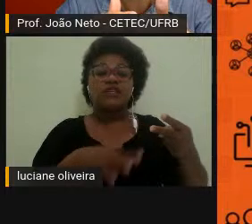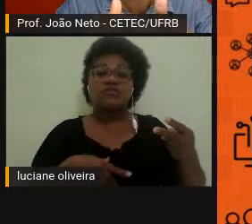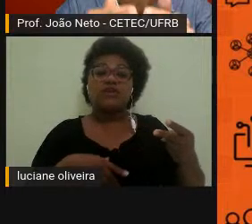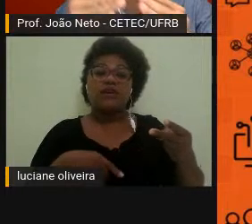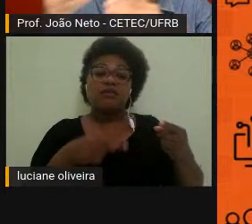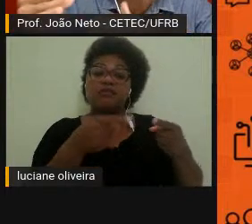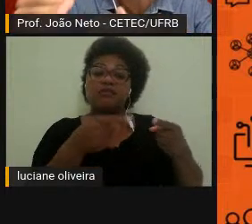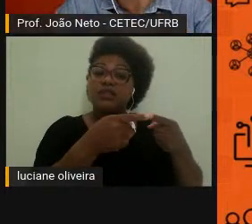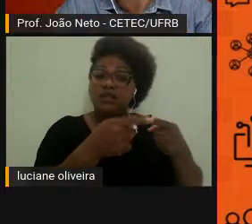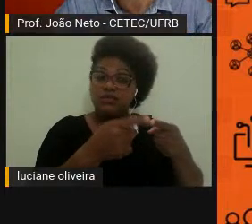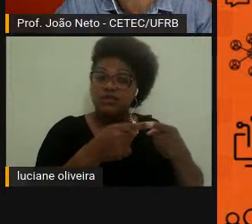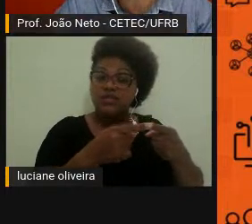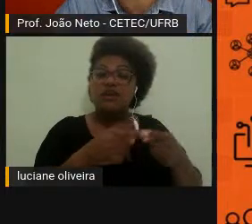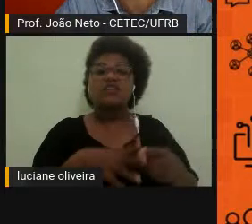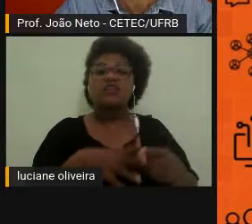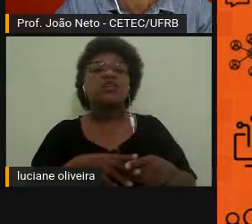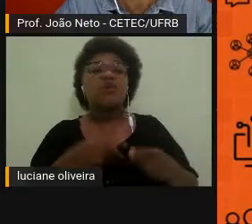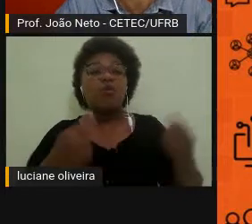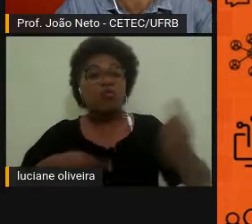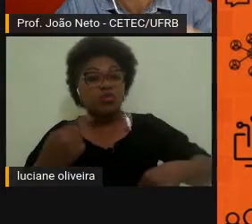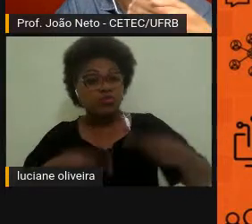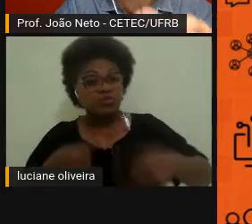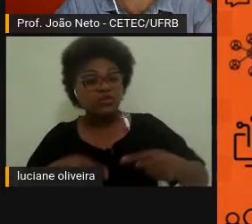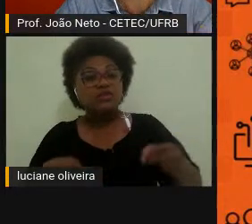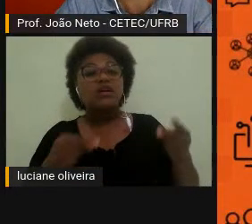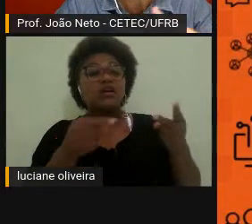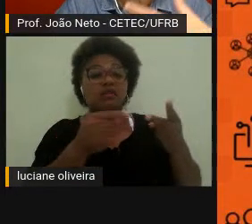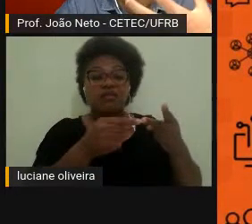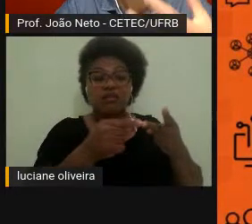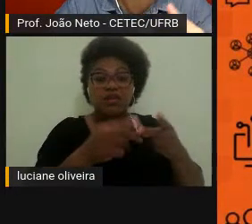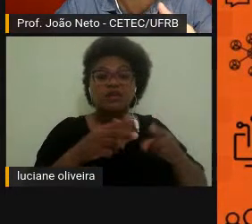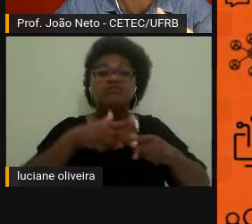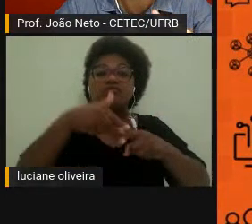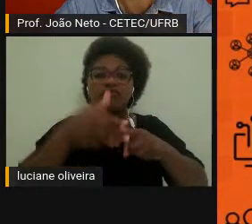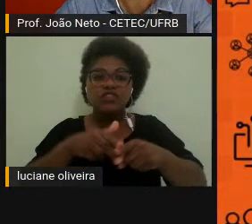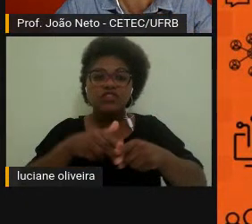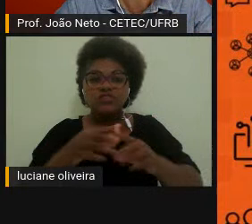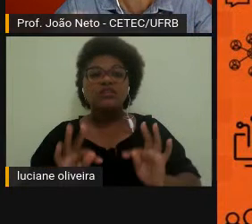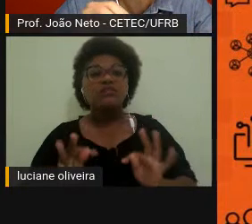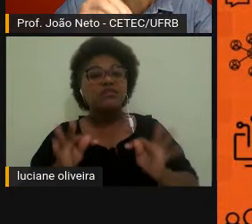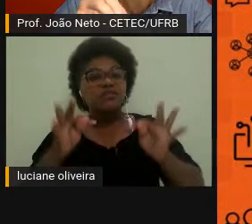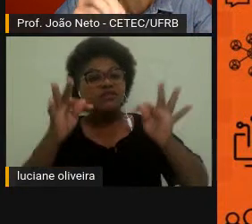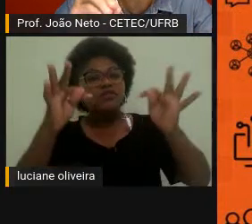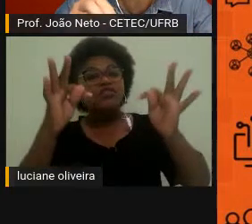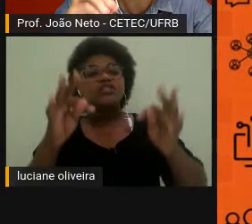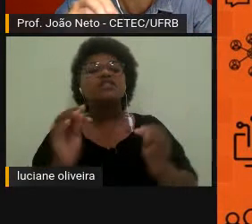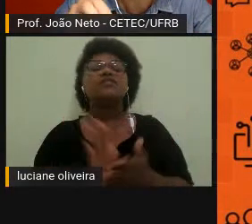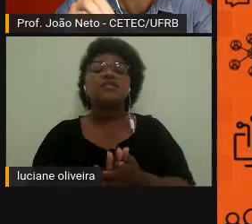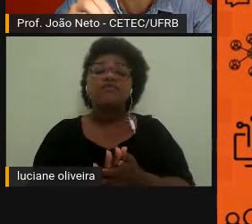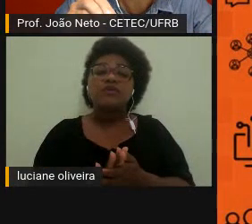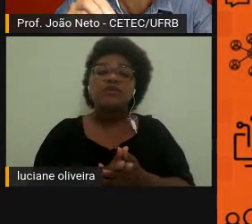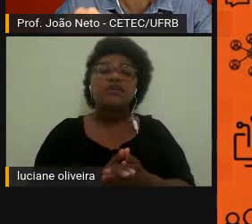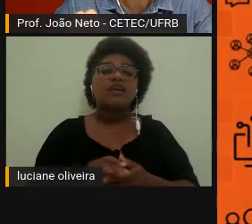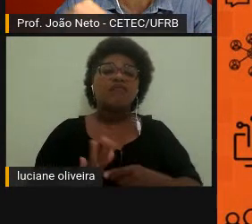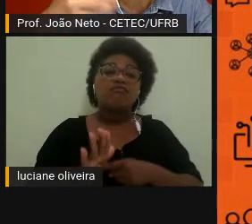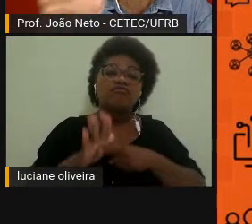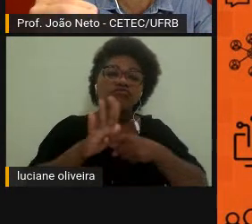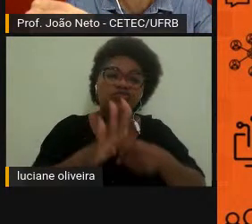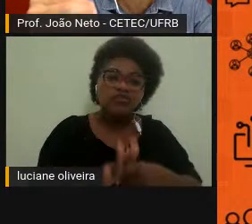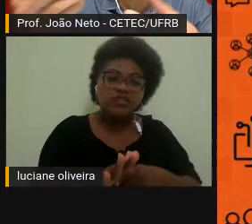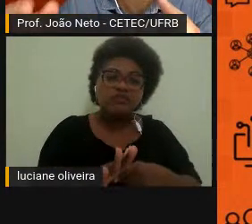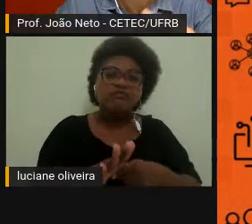política como temos também a questão aí de ferramentas e tecnologias que vão efetivamente